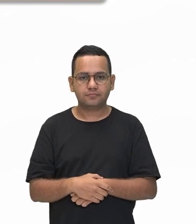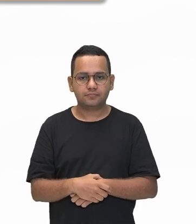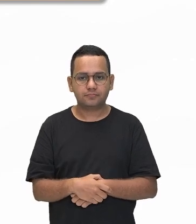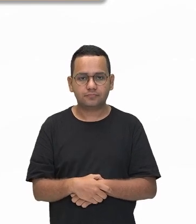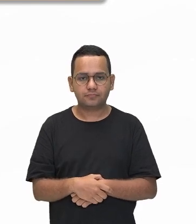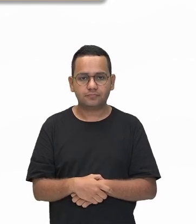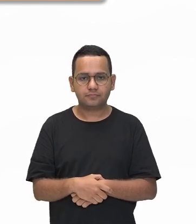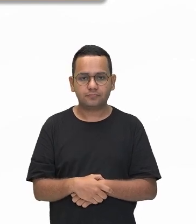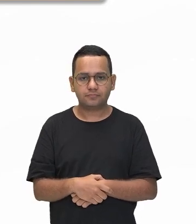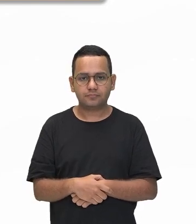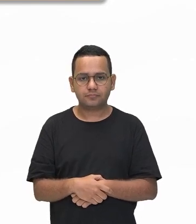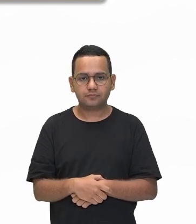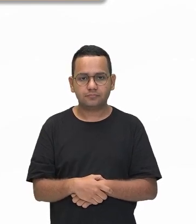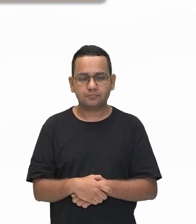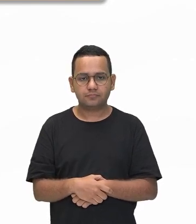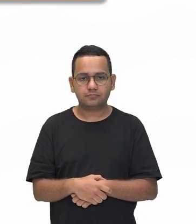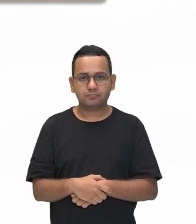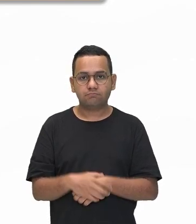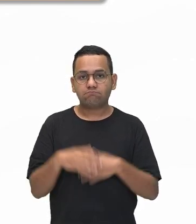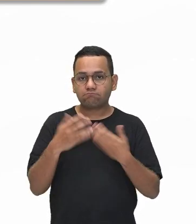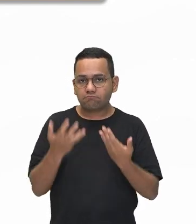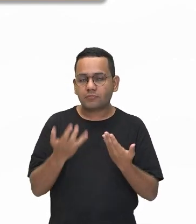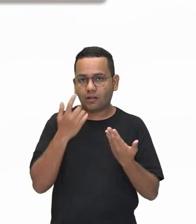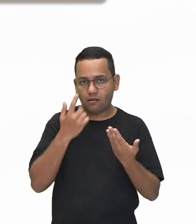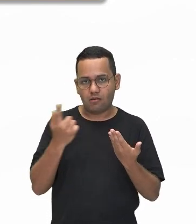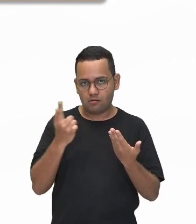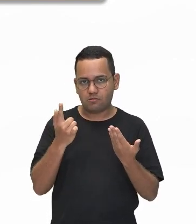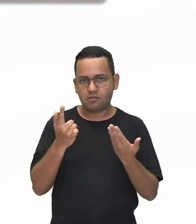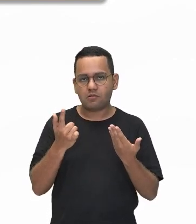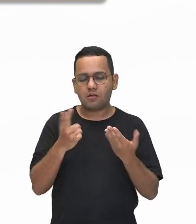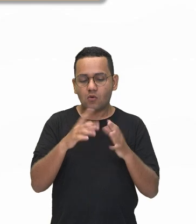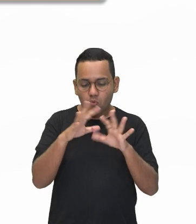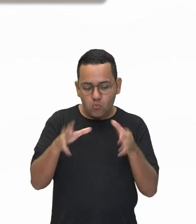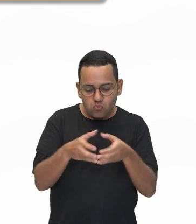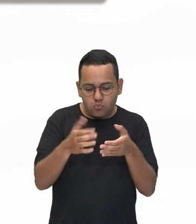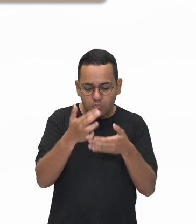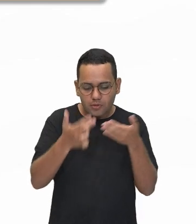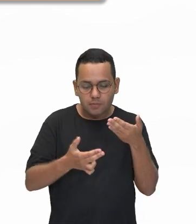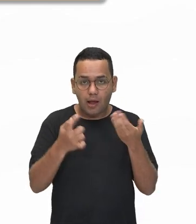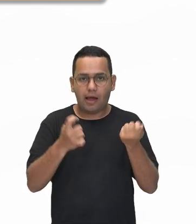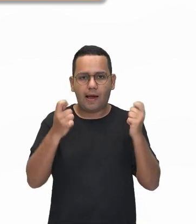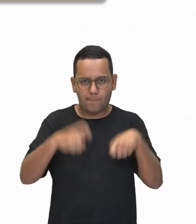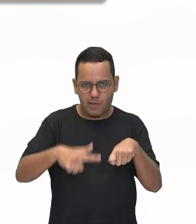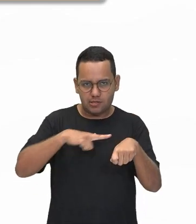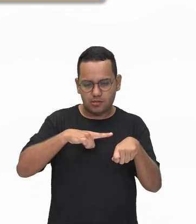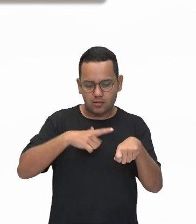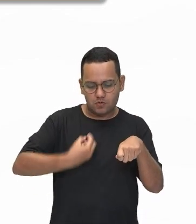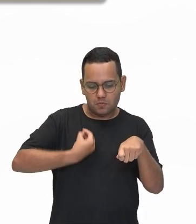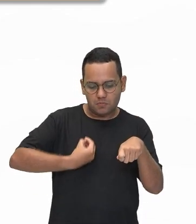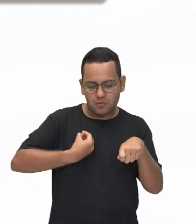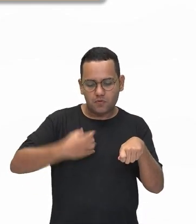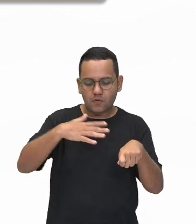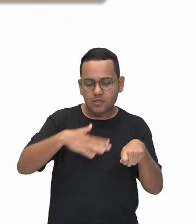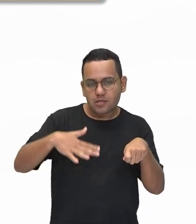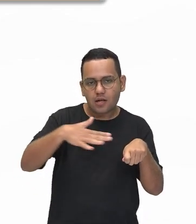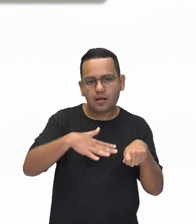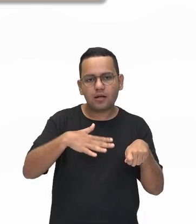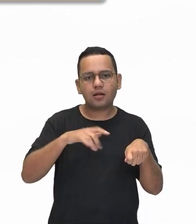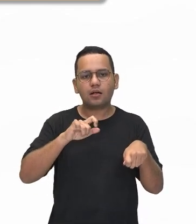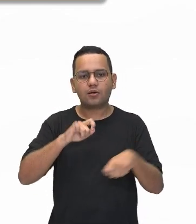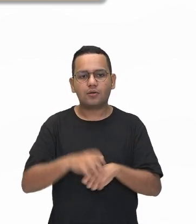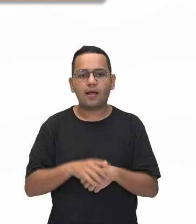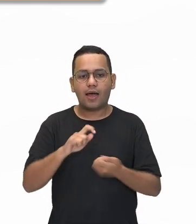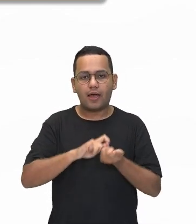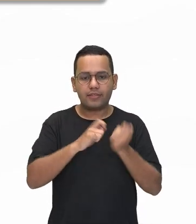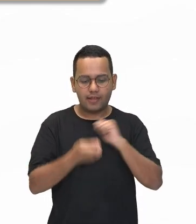a capacidade de sobrevivência e reprodução de uma espécie em determinado ambiente, como adaptações em suas